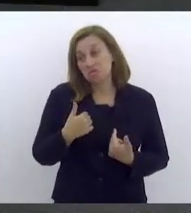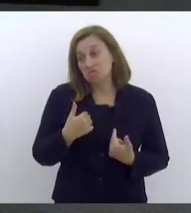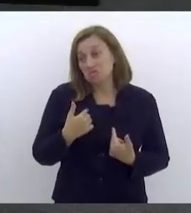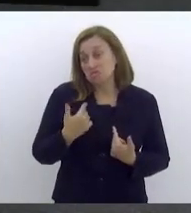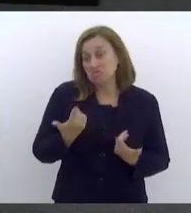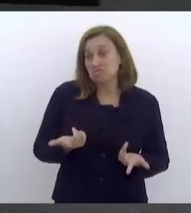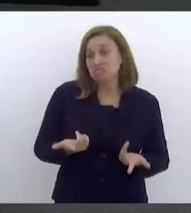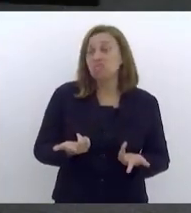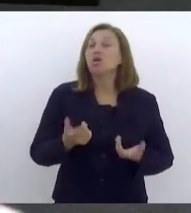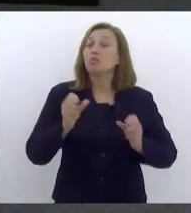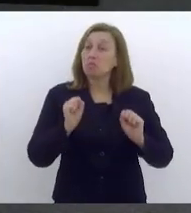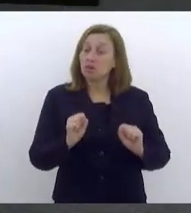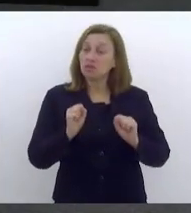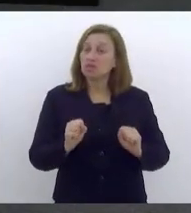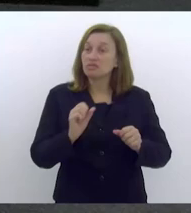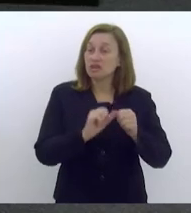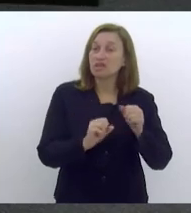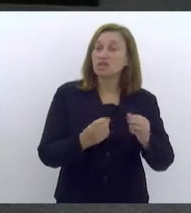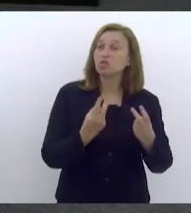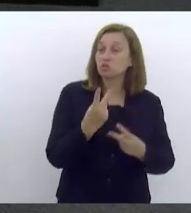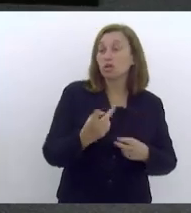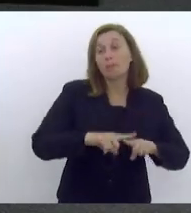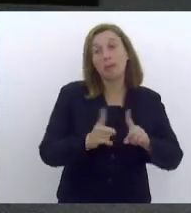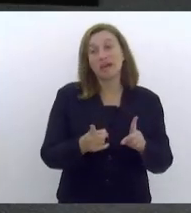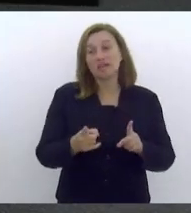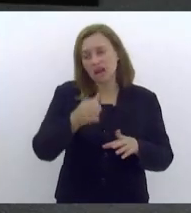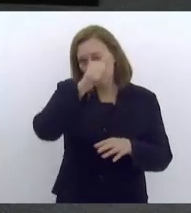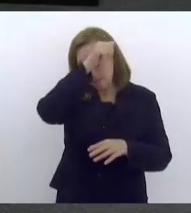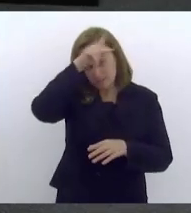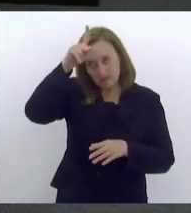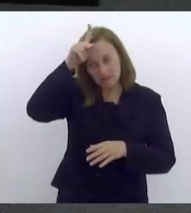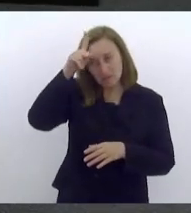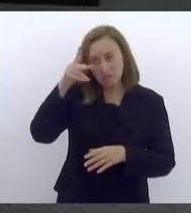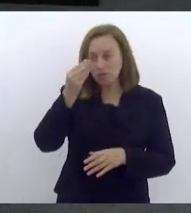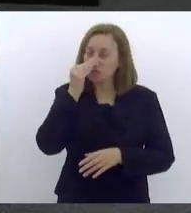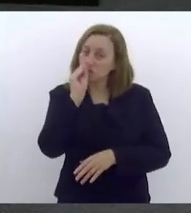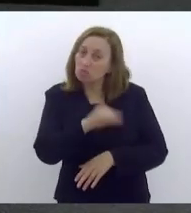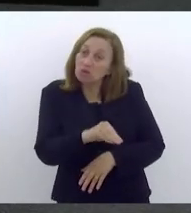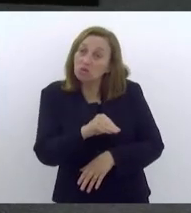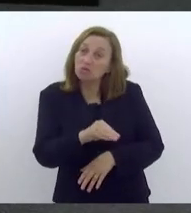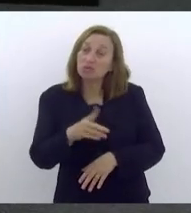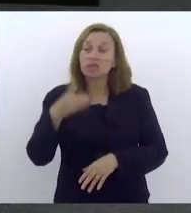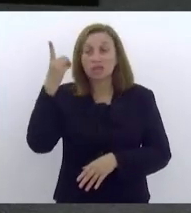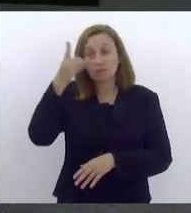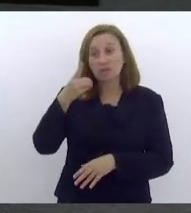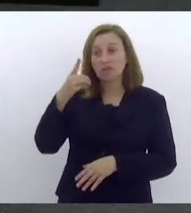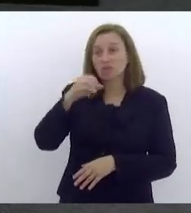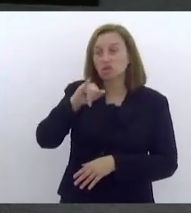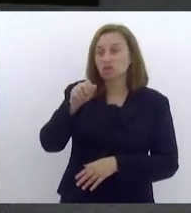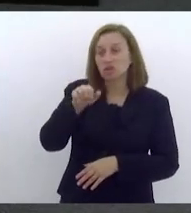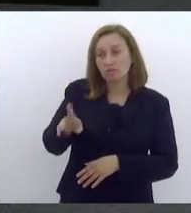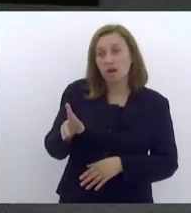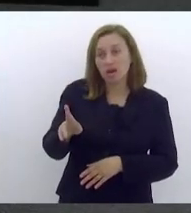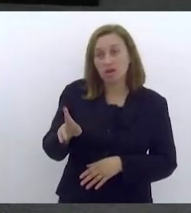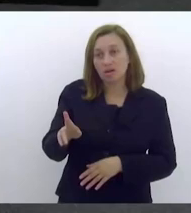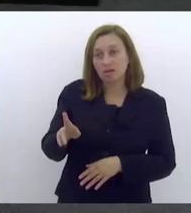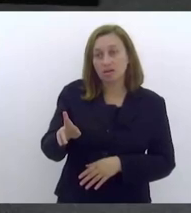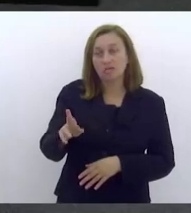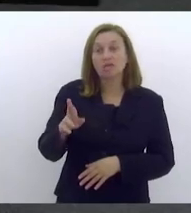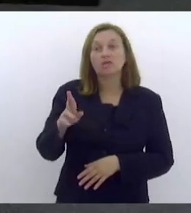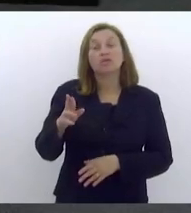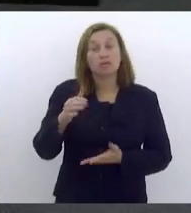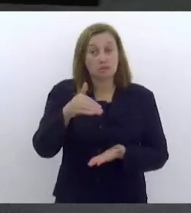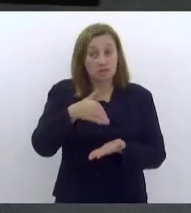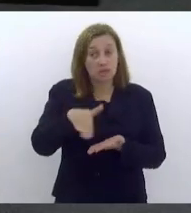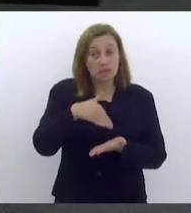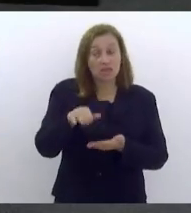Minha Casa Minha Vida e o programa estadual. Mas se a Prefeitura foi omissa, deputado Josemar, o secretário estadual cumpriu o papel dele.